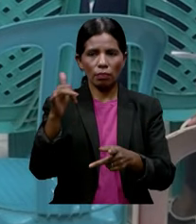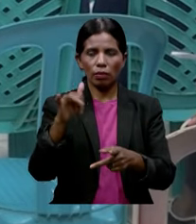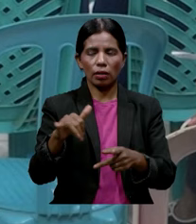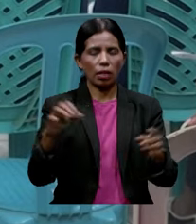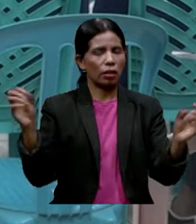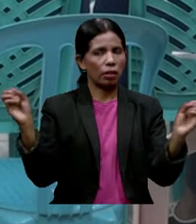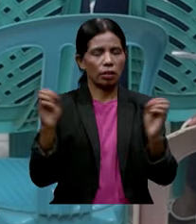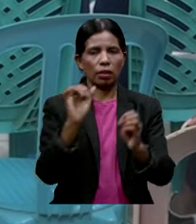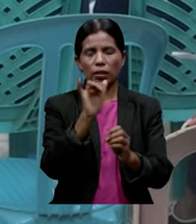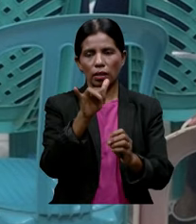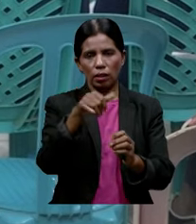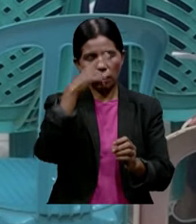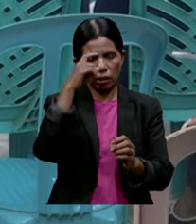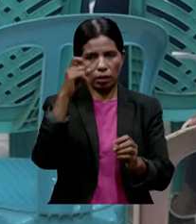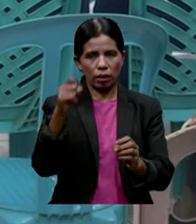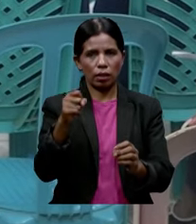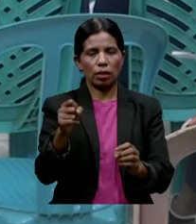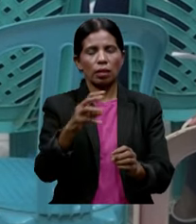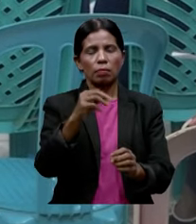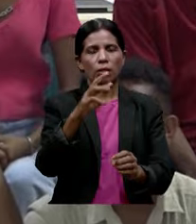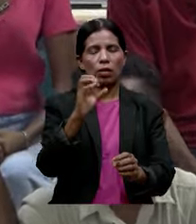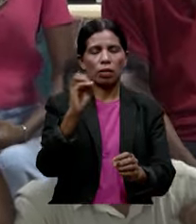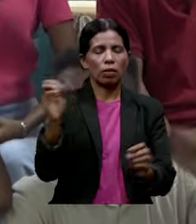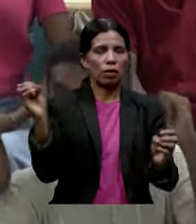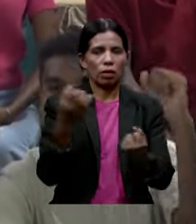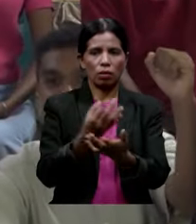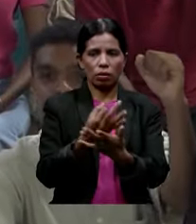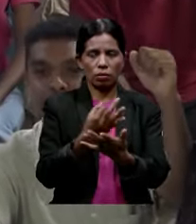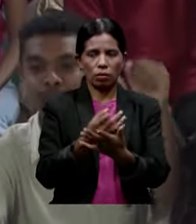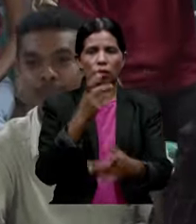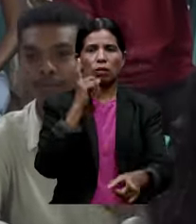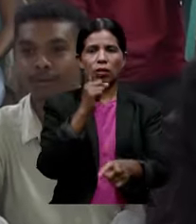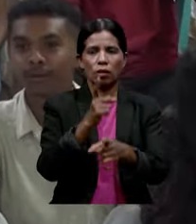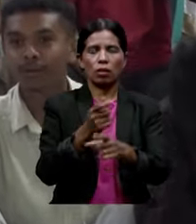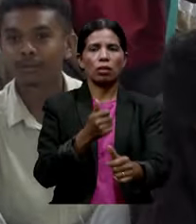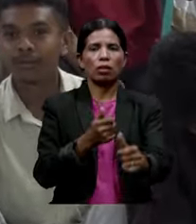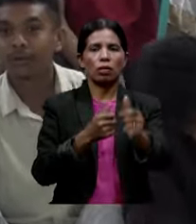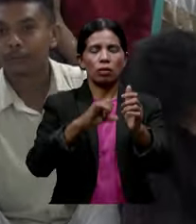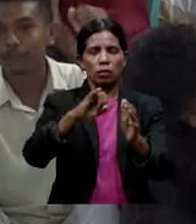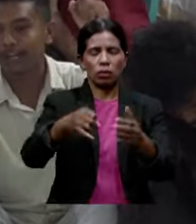la aceita tamba considera Marroco la ia fundo ne be claro tuir